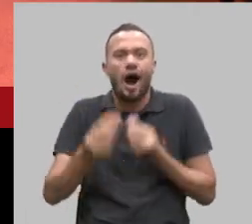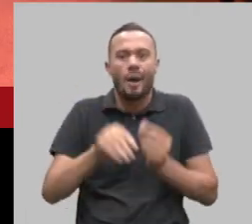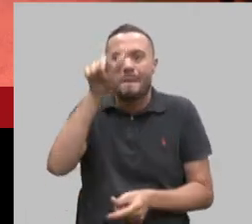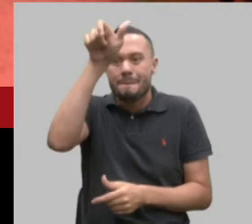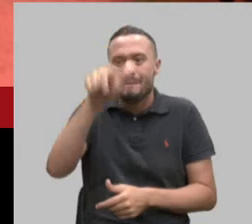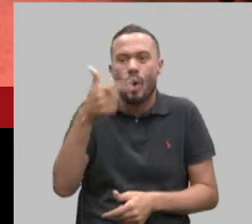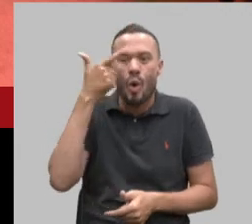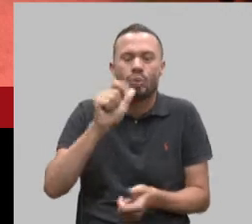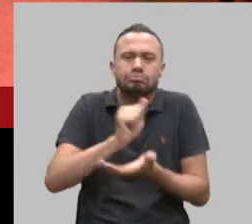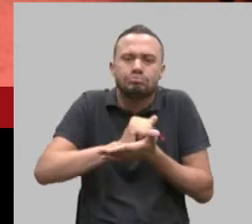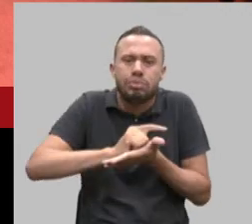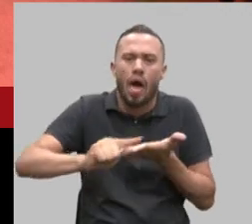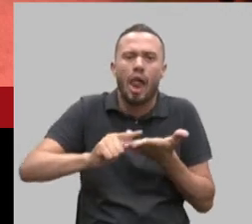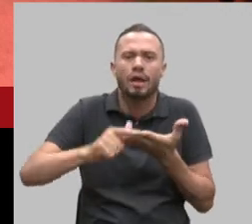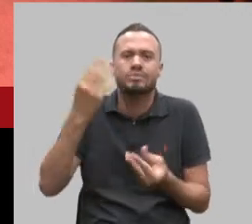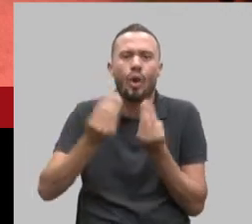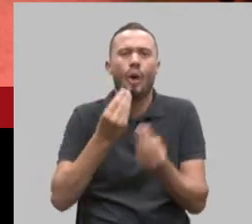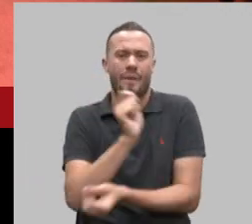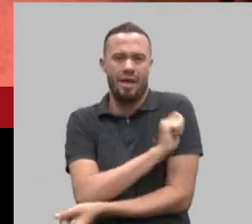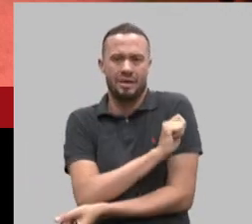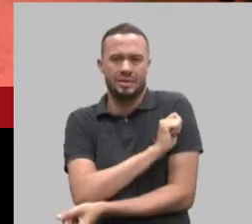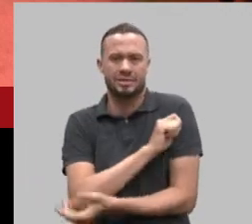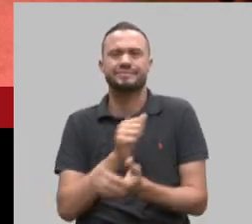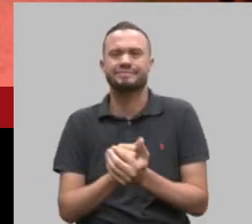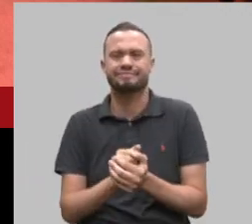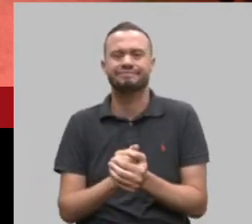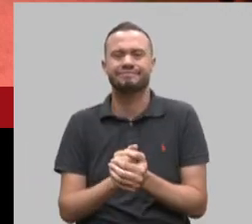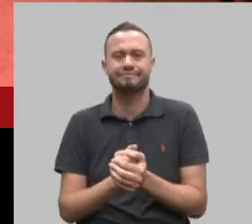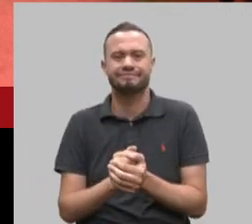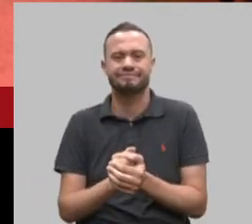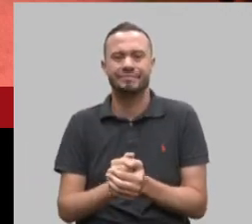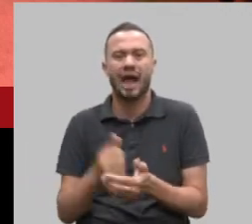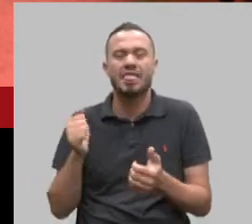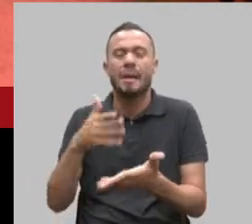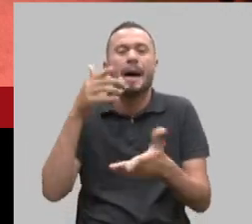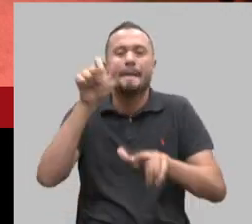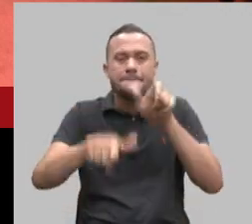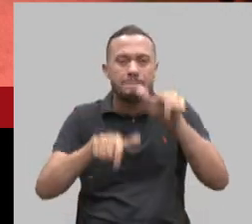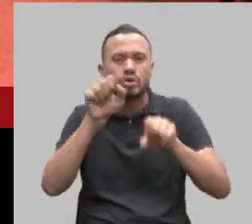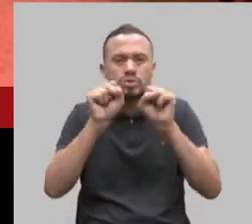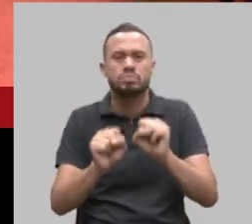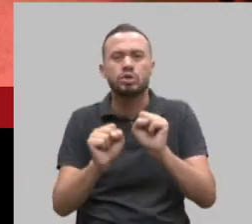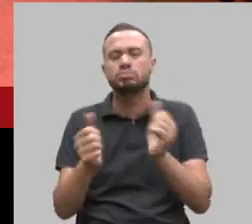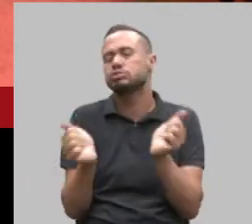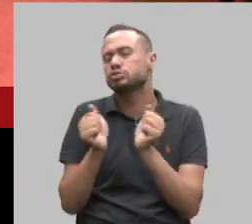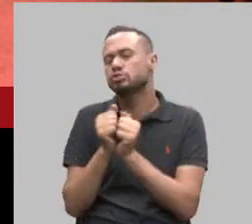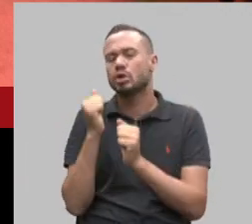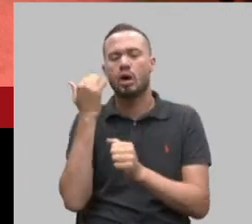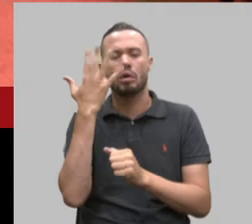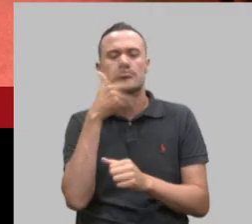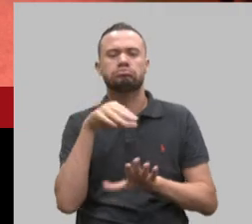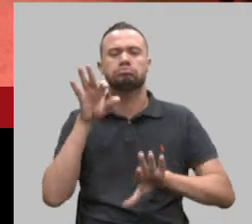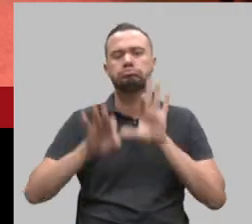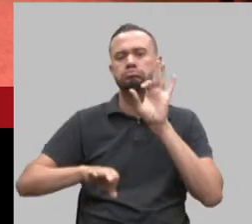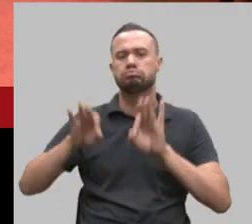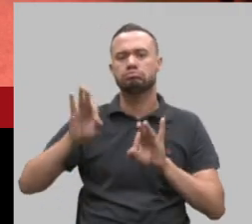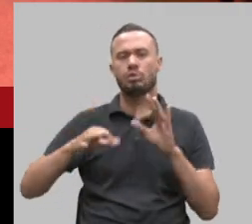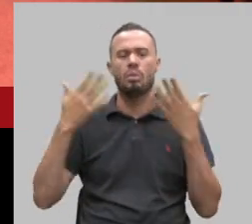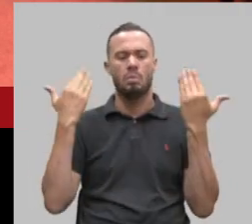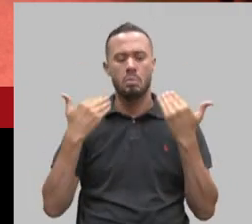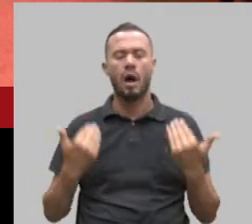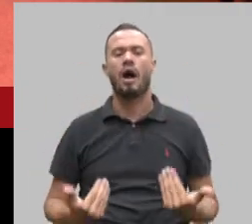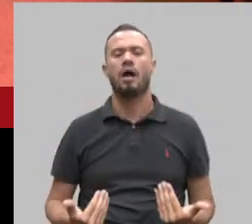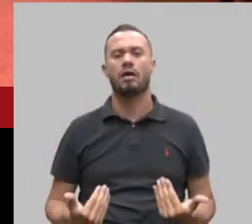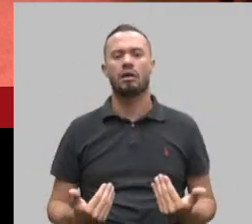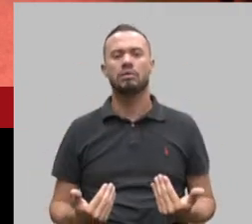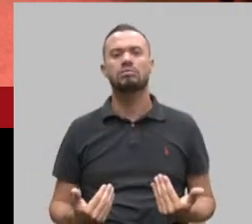escola como estudante transporte a pessoa a escola pode tá lá muito bonita equipada com todos os equipamentos necessários mas o